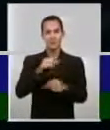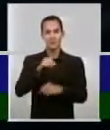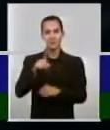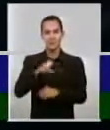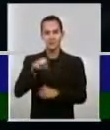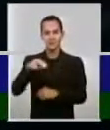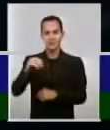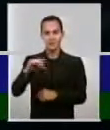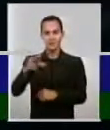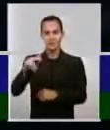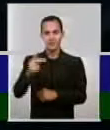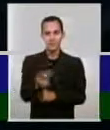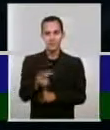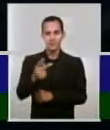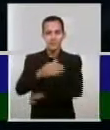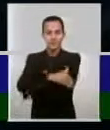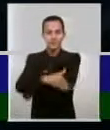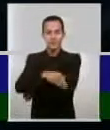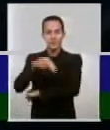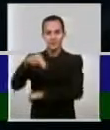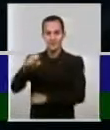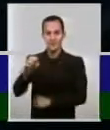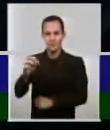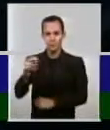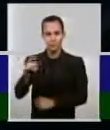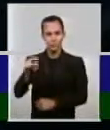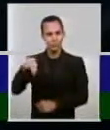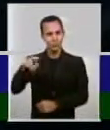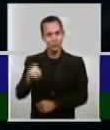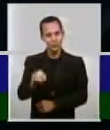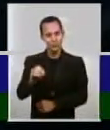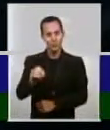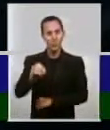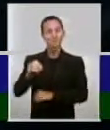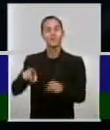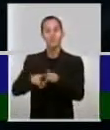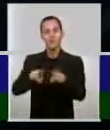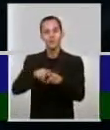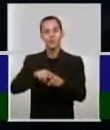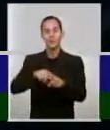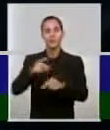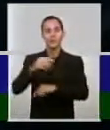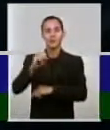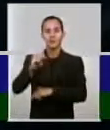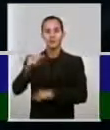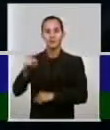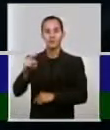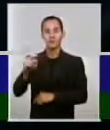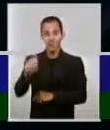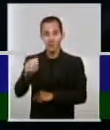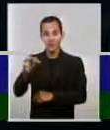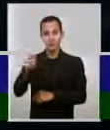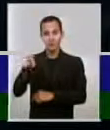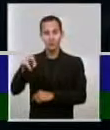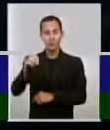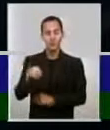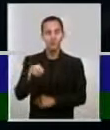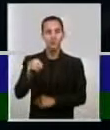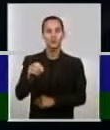Zenite, com Rua Netuno e Rua Zenite, com Rua Saturno, ao lado dos números